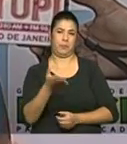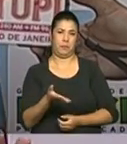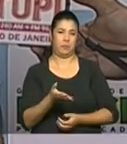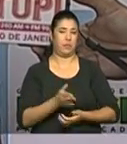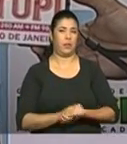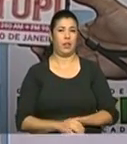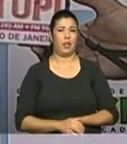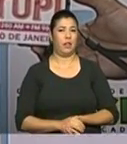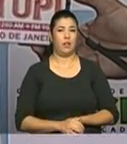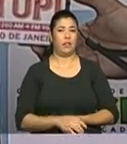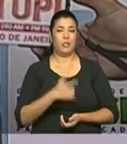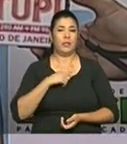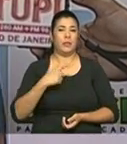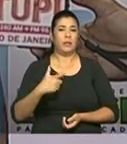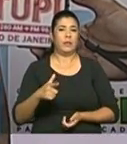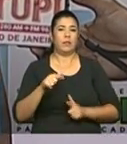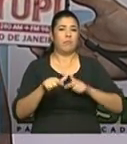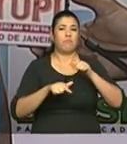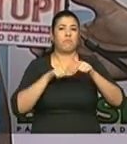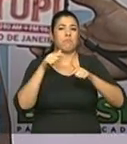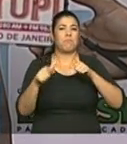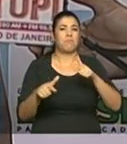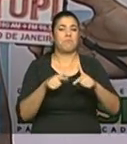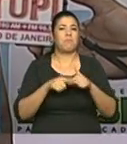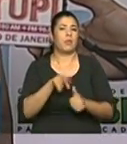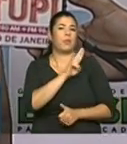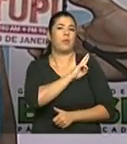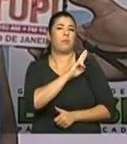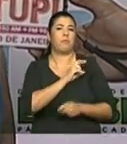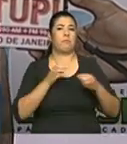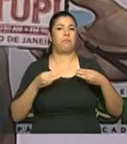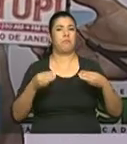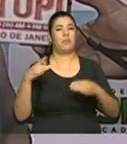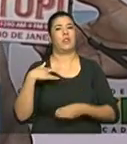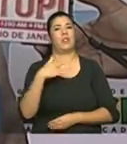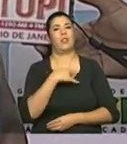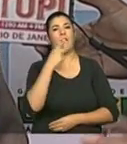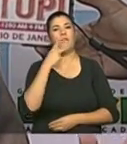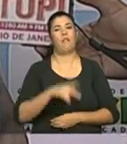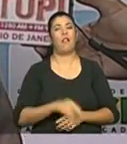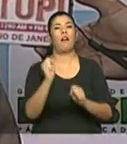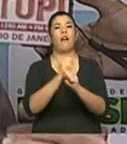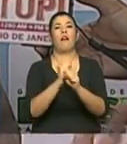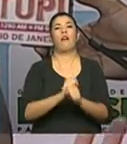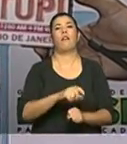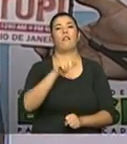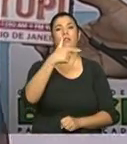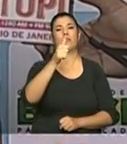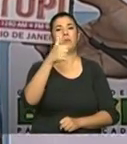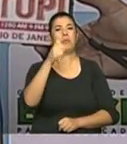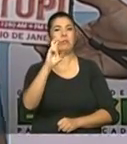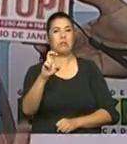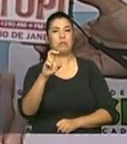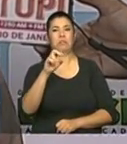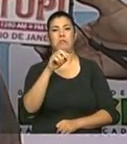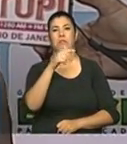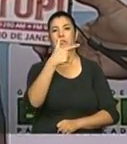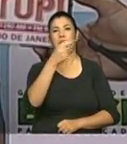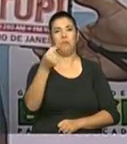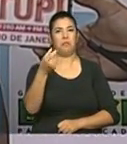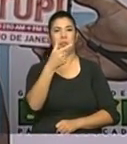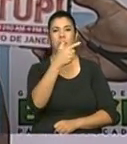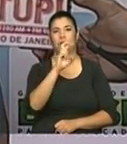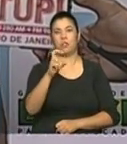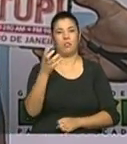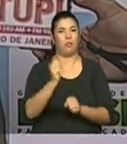Eu não tenho trabalhado no comando do Ministério da Saúde com a data 2015, 2020, 2025, no qual nós vamos